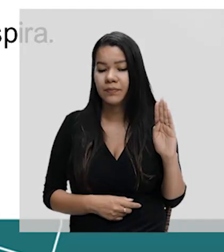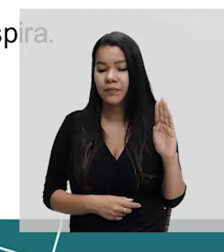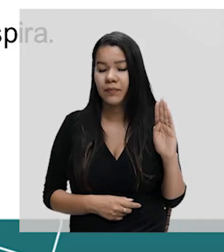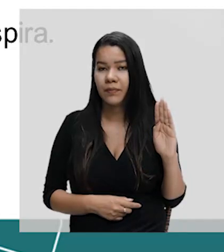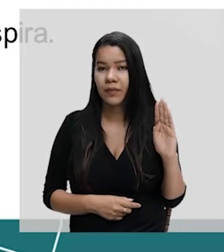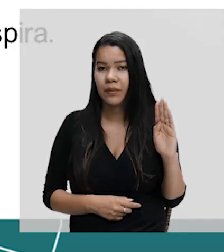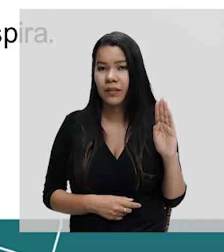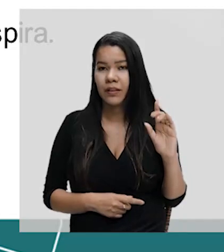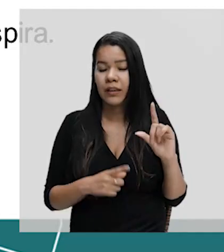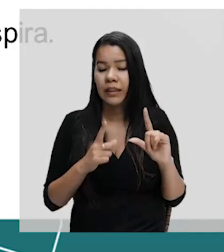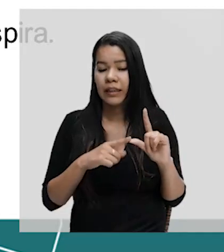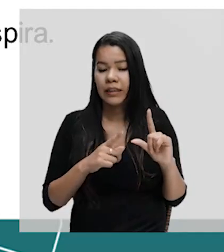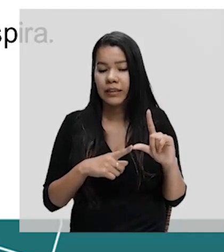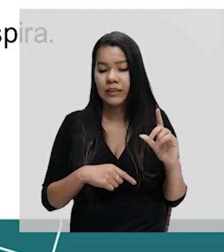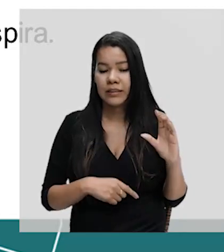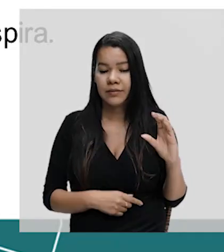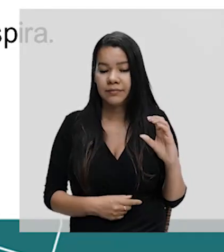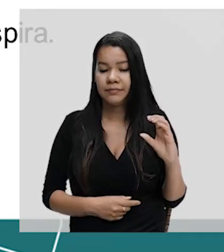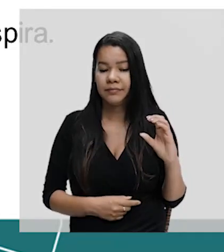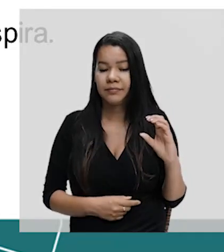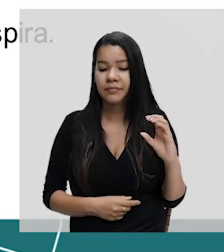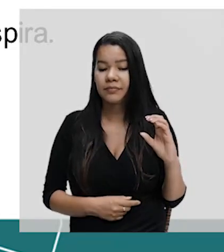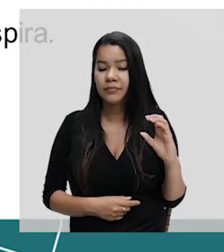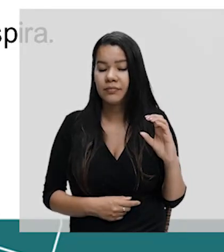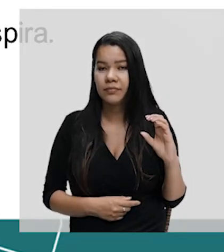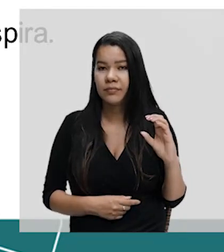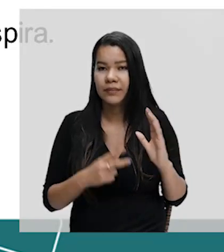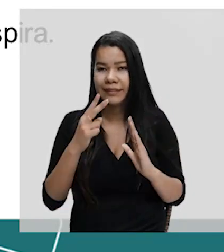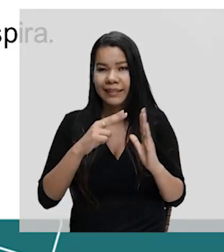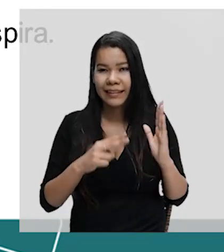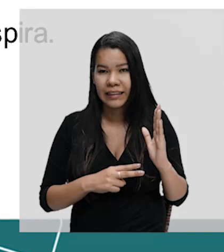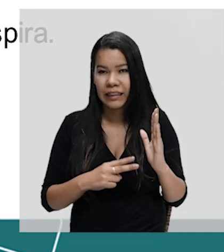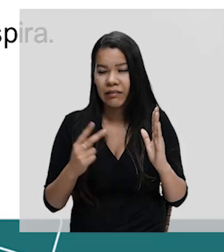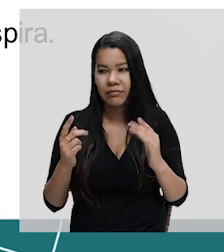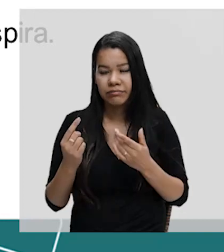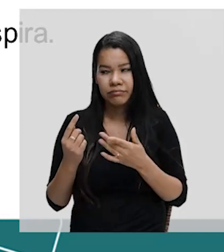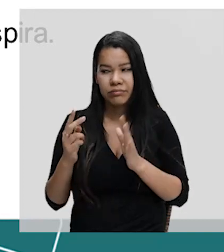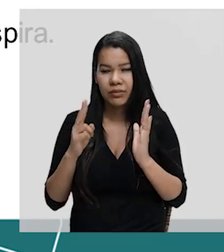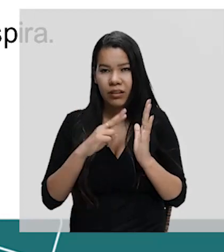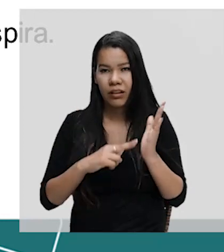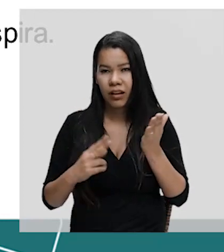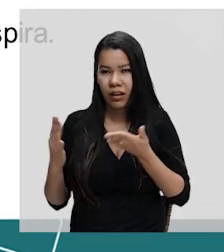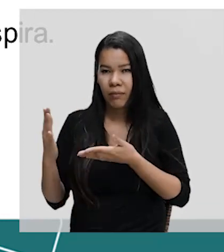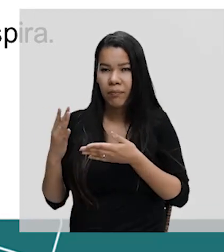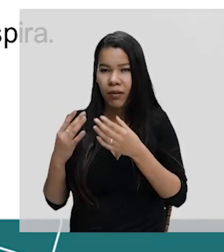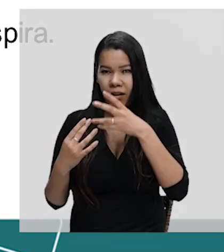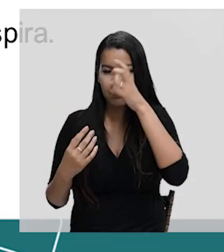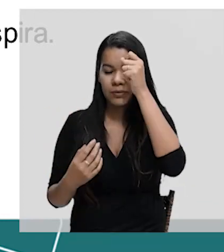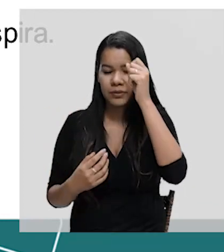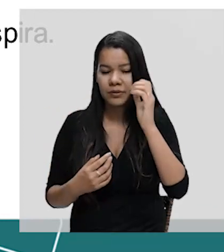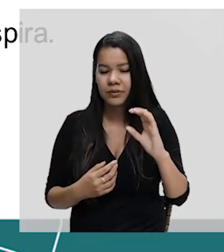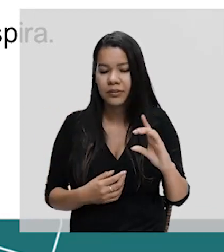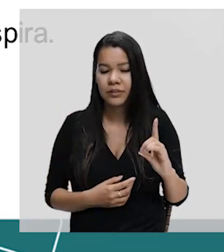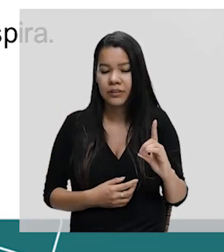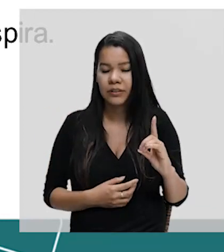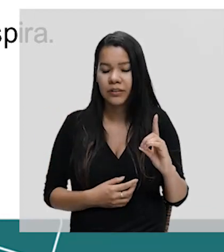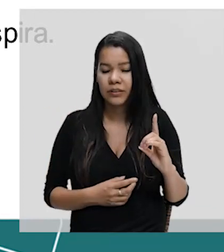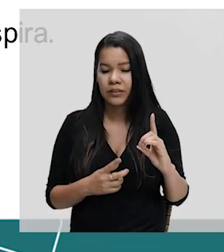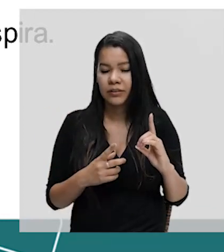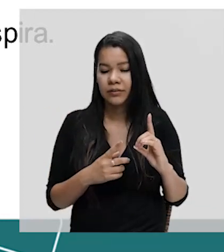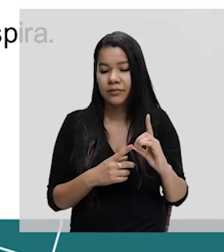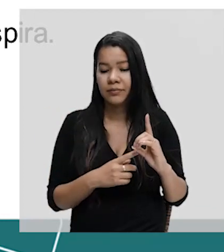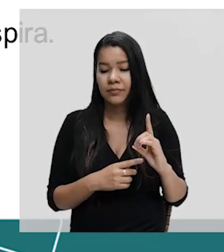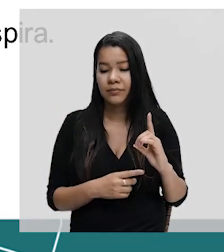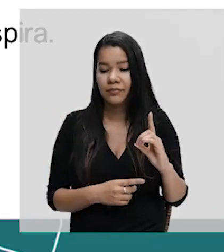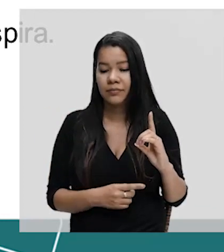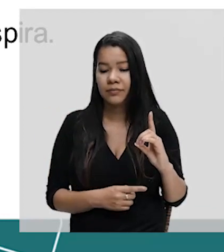com o tempo; letra C, no mesmo sentido da variação do fluxo magnético; letra D, tanto maior quanto